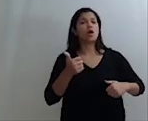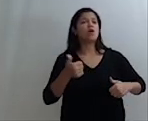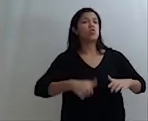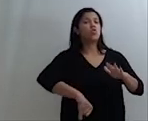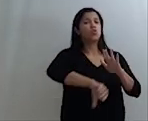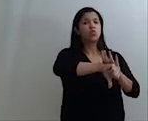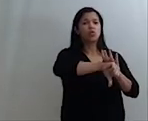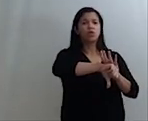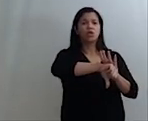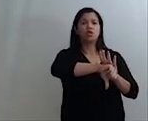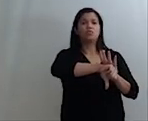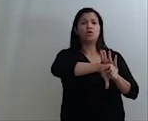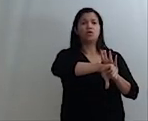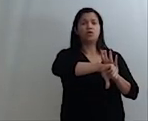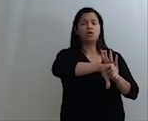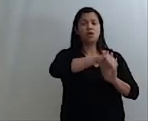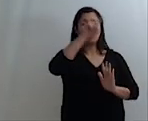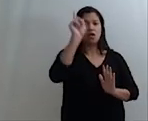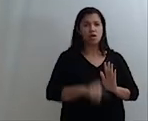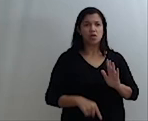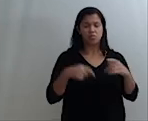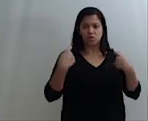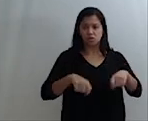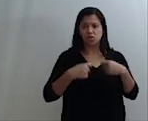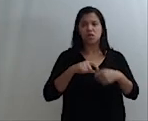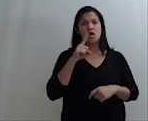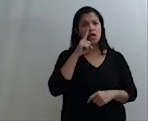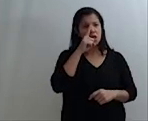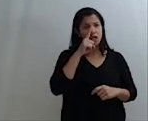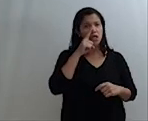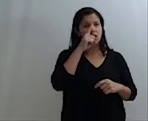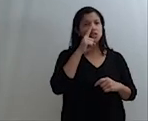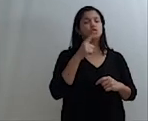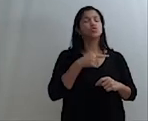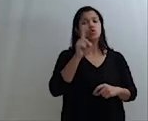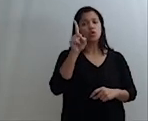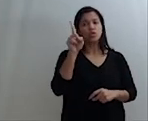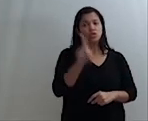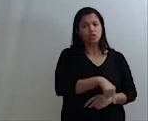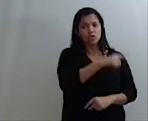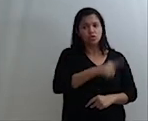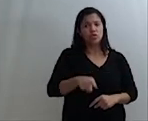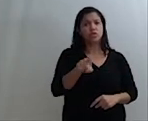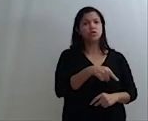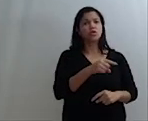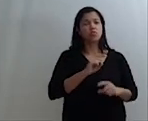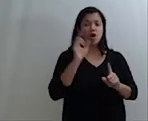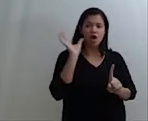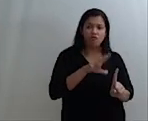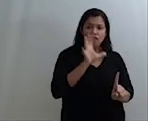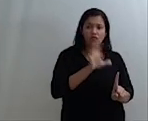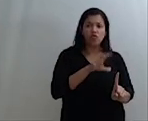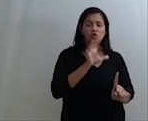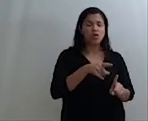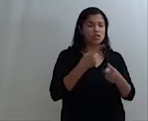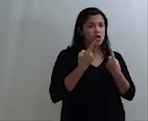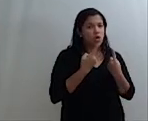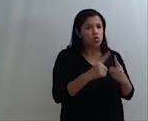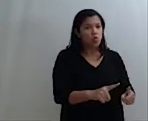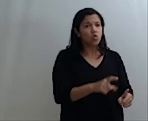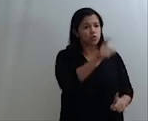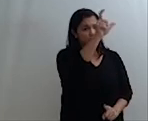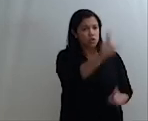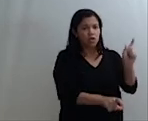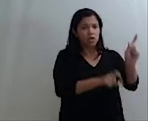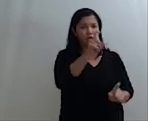criminal a risco a instrução processual em razão da influência que podem exercer sobre as vítimas eu não